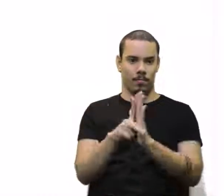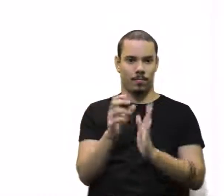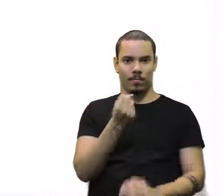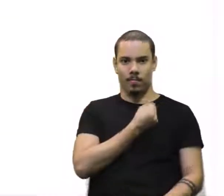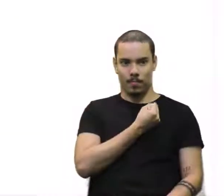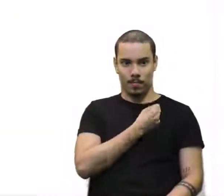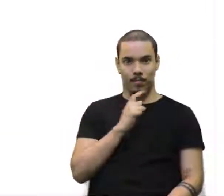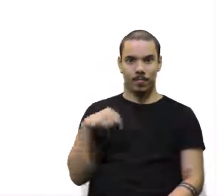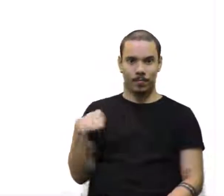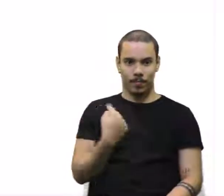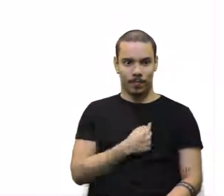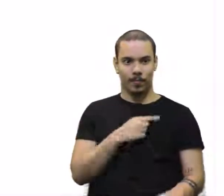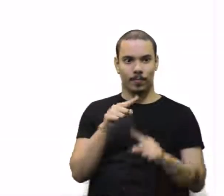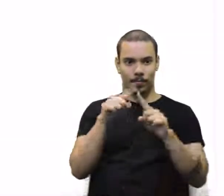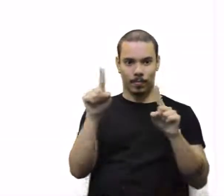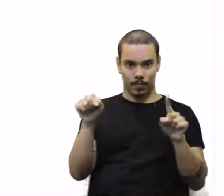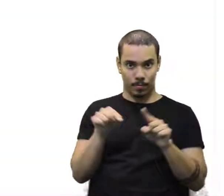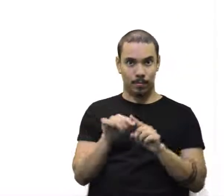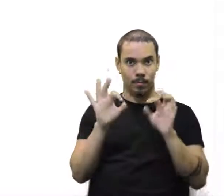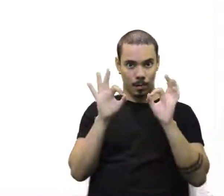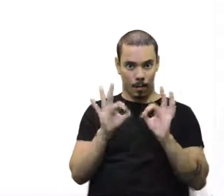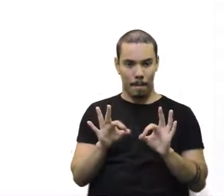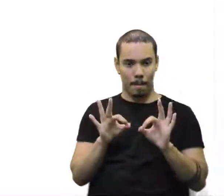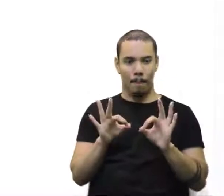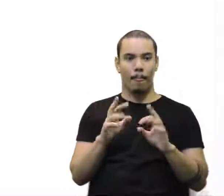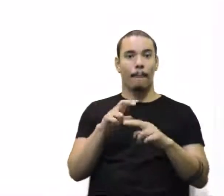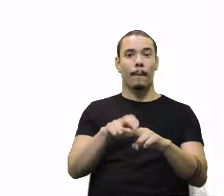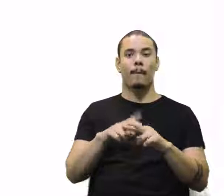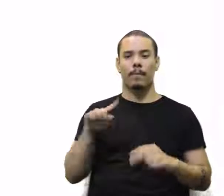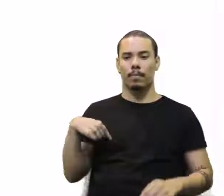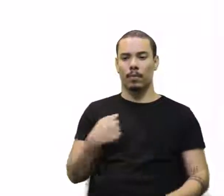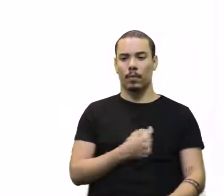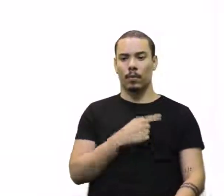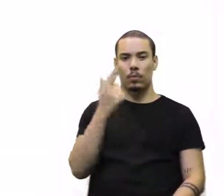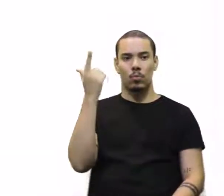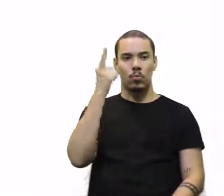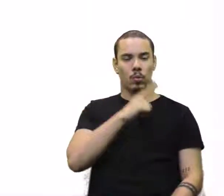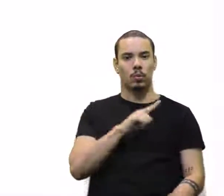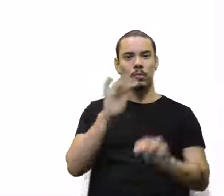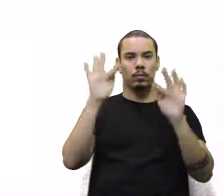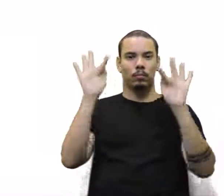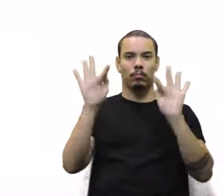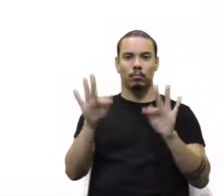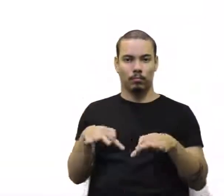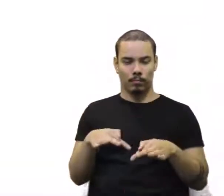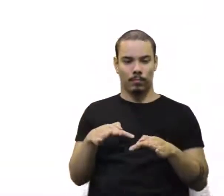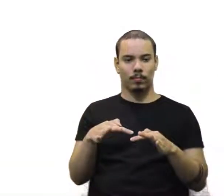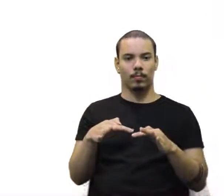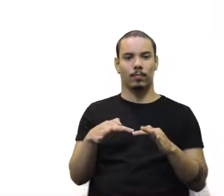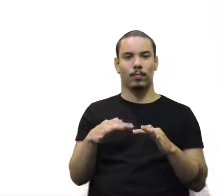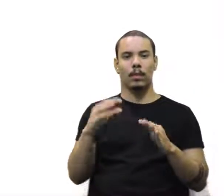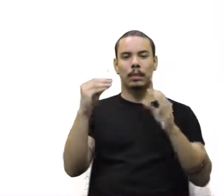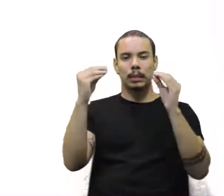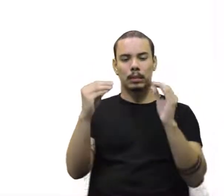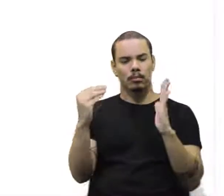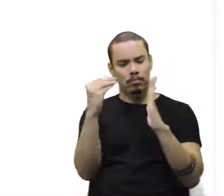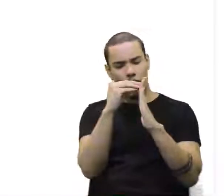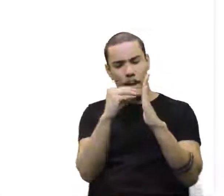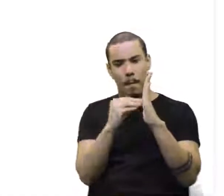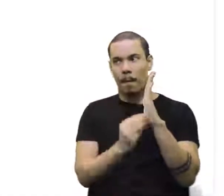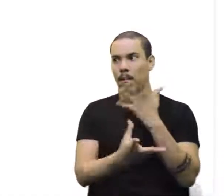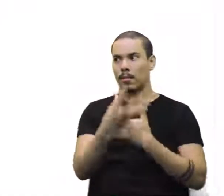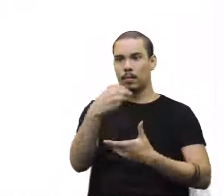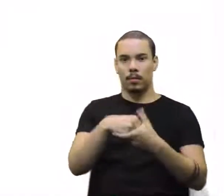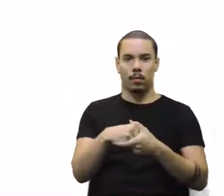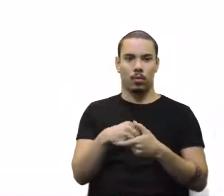para a nossa cadeia. E aí a gente conseguiu finalizar a pontuação dentro desse